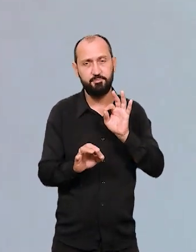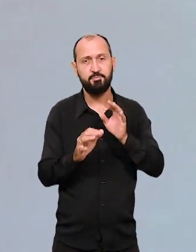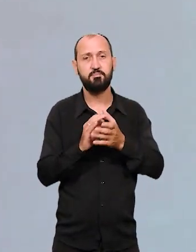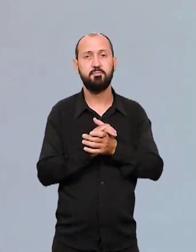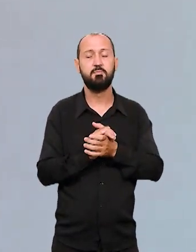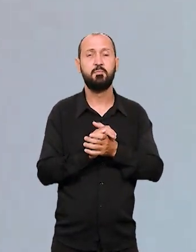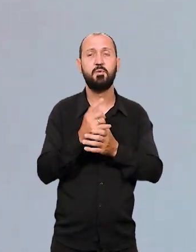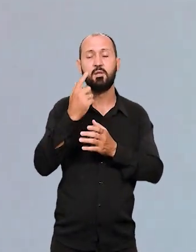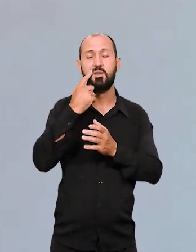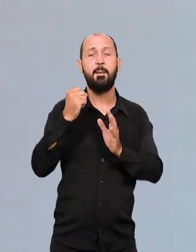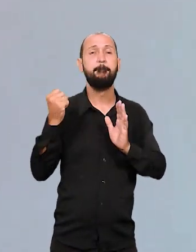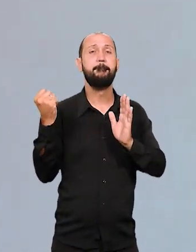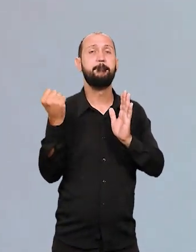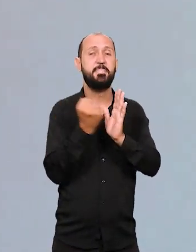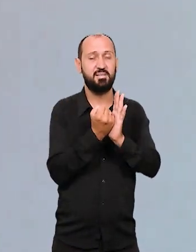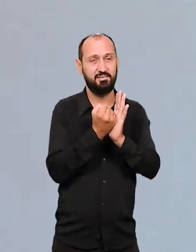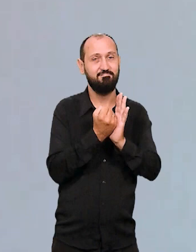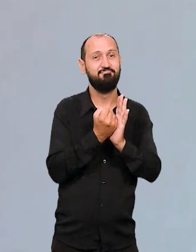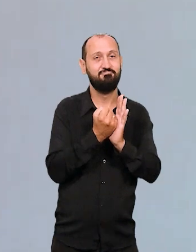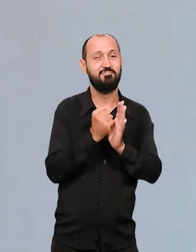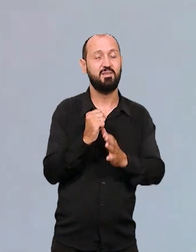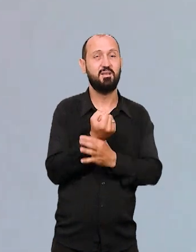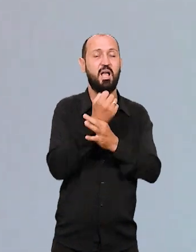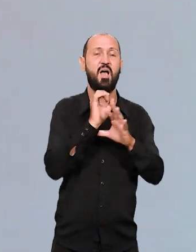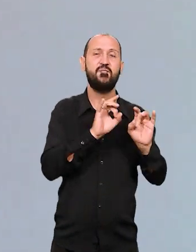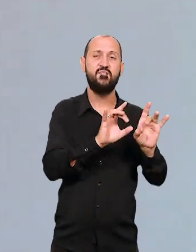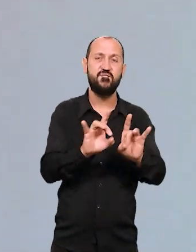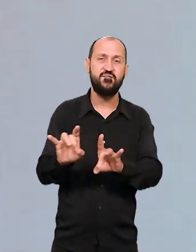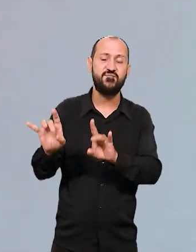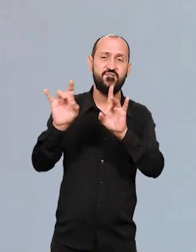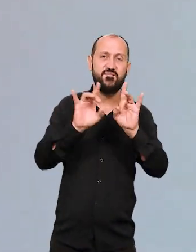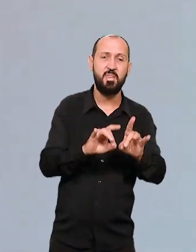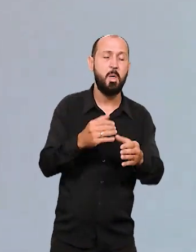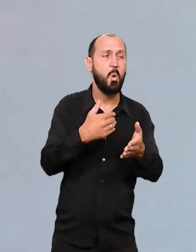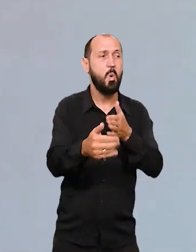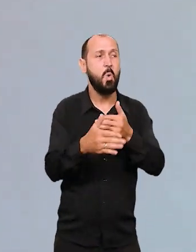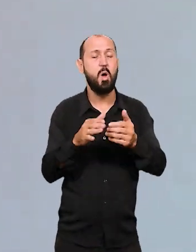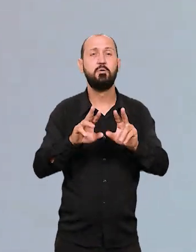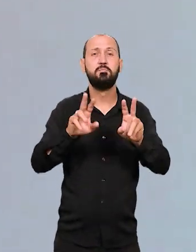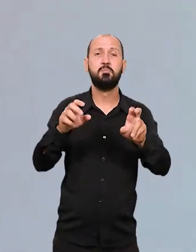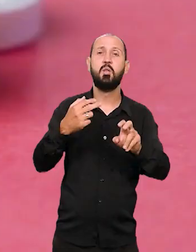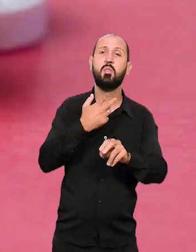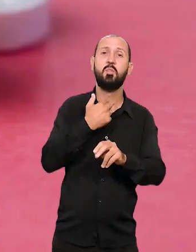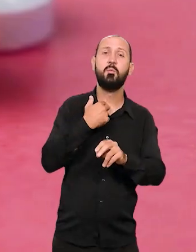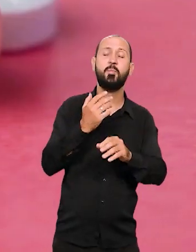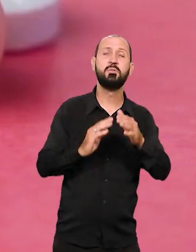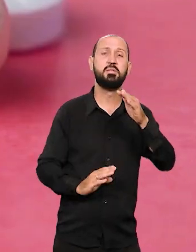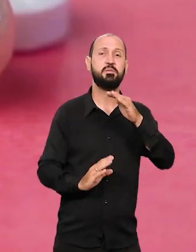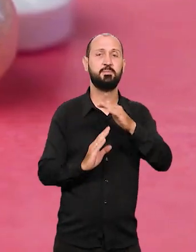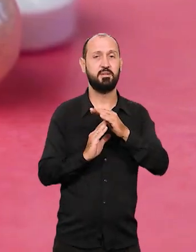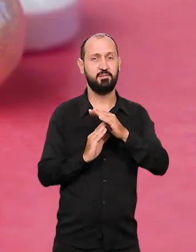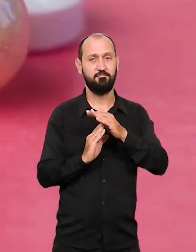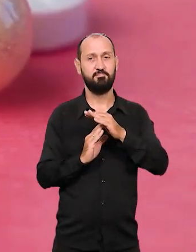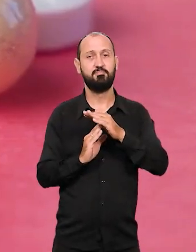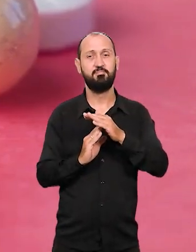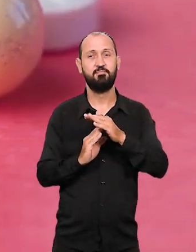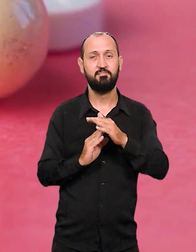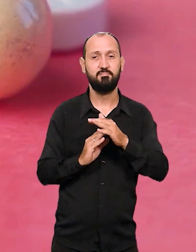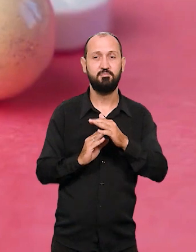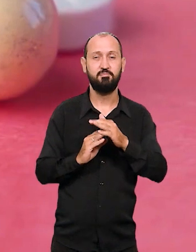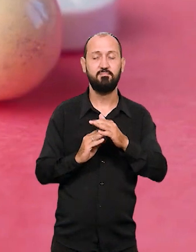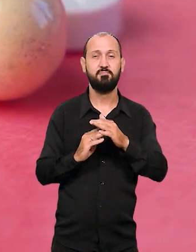mais oportuno. E a patente ou a comercialização, qualquer outra questão não pode